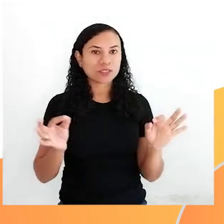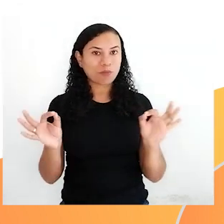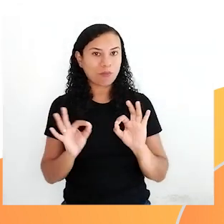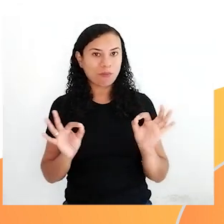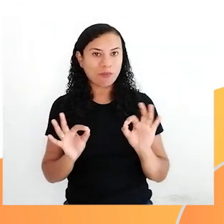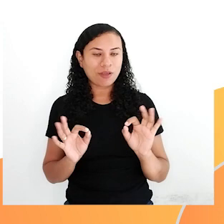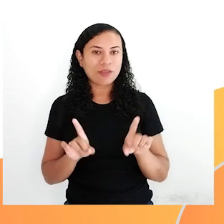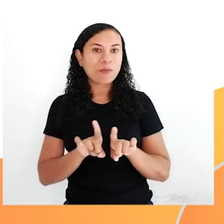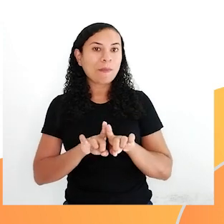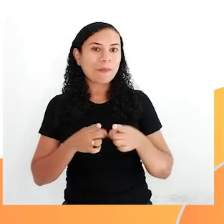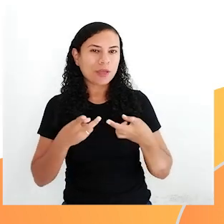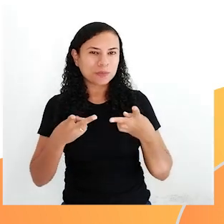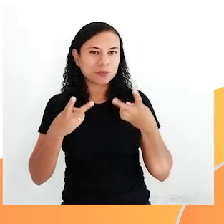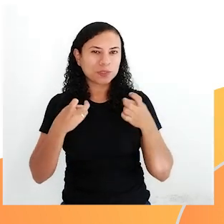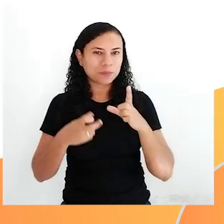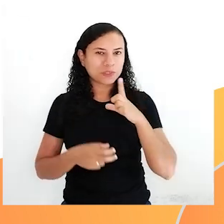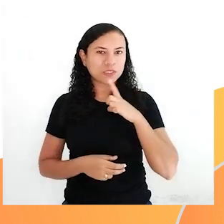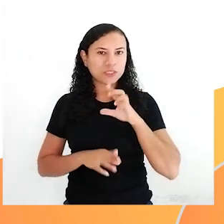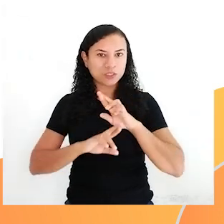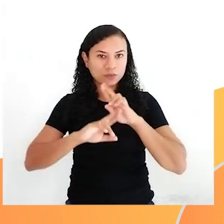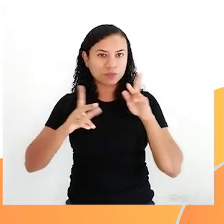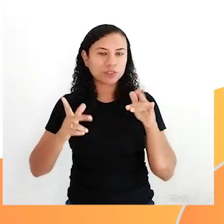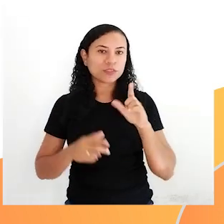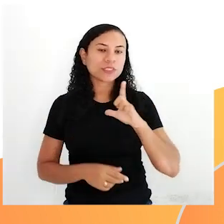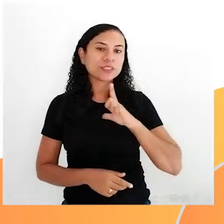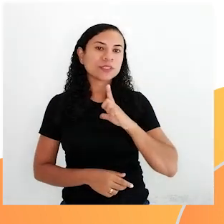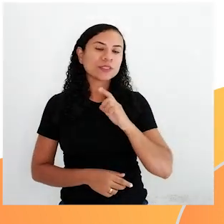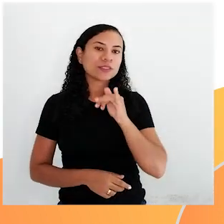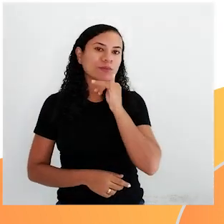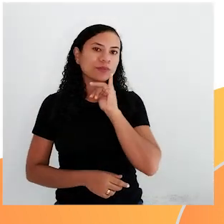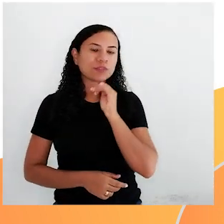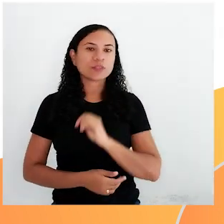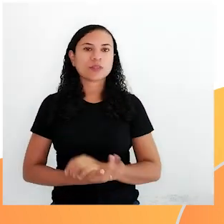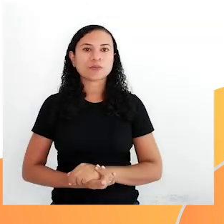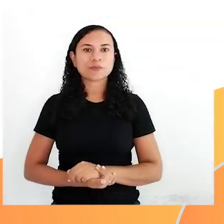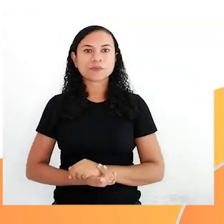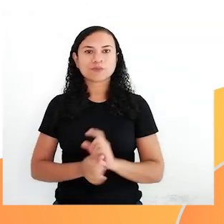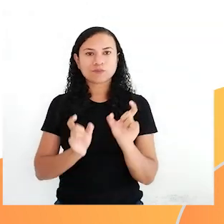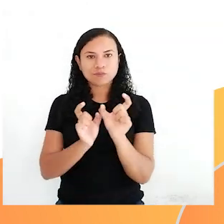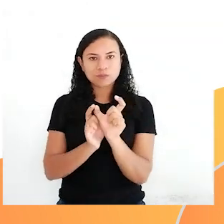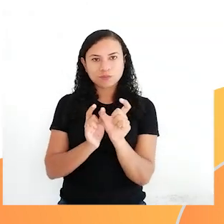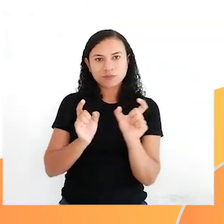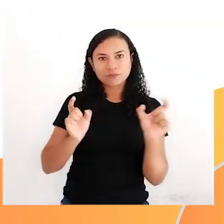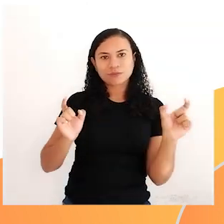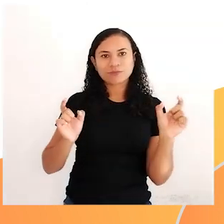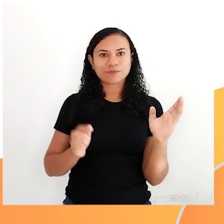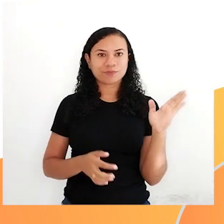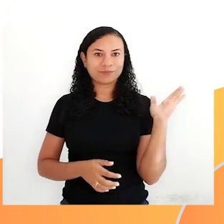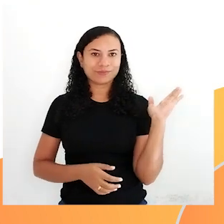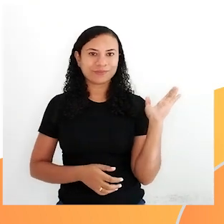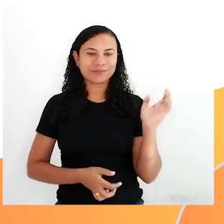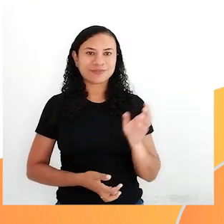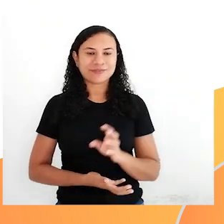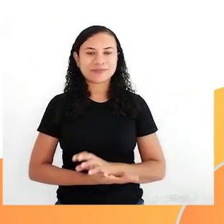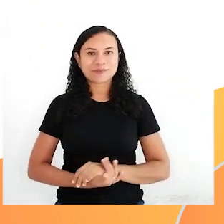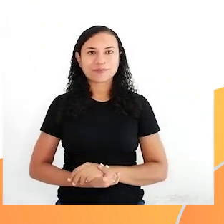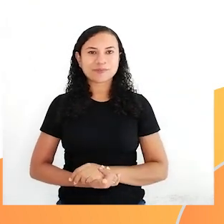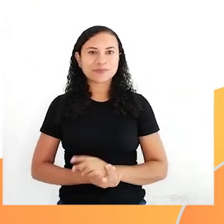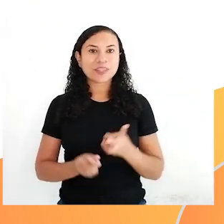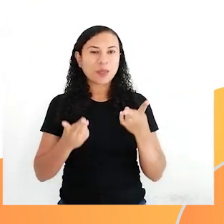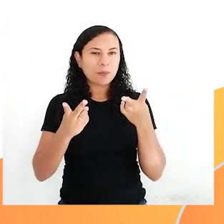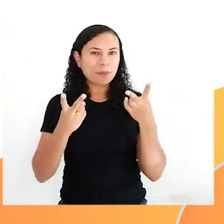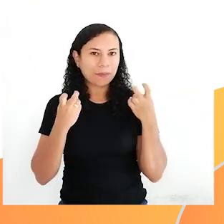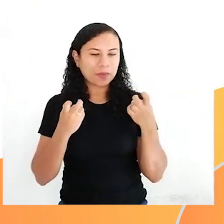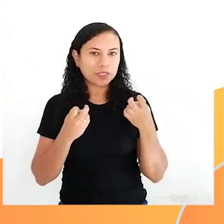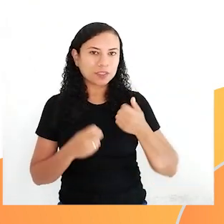Por exemplo, o jantar estava muito bom. Fui jantar ontem à noite com o Luiz. Percebam que